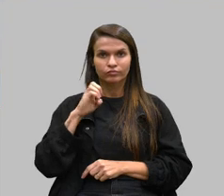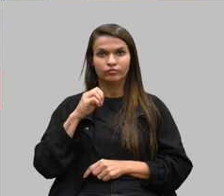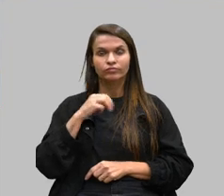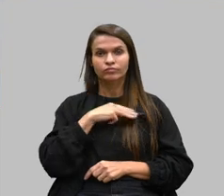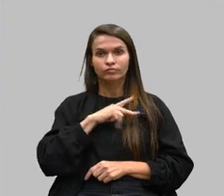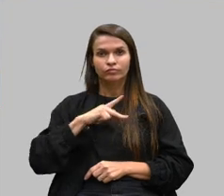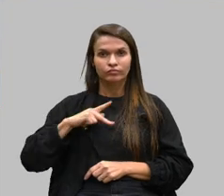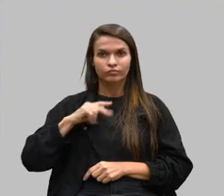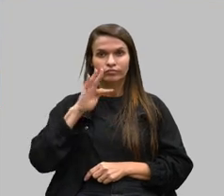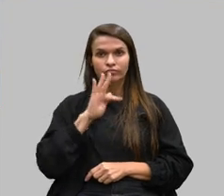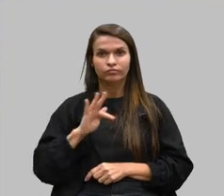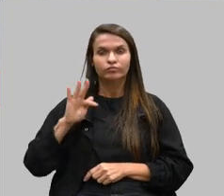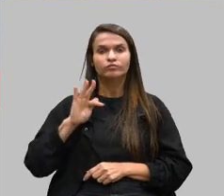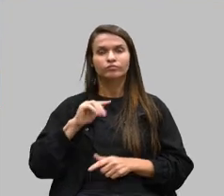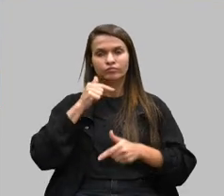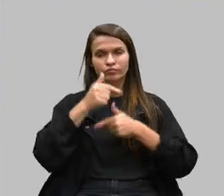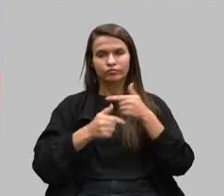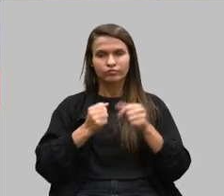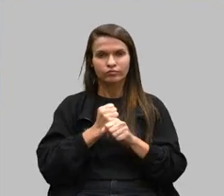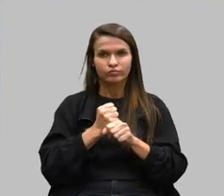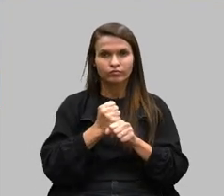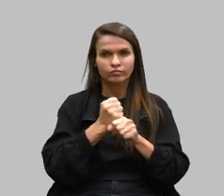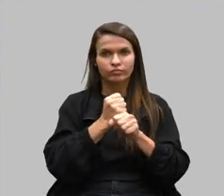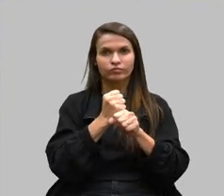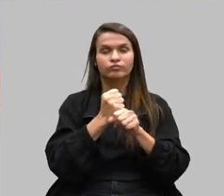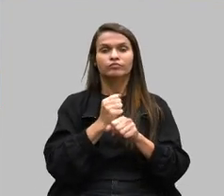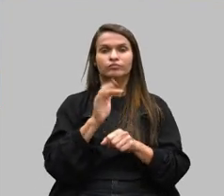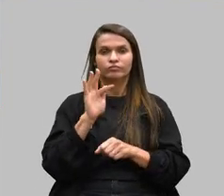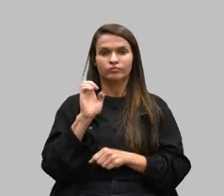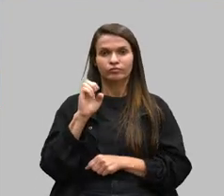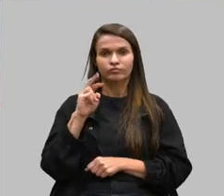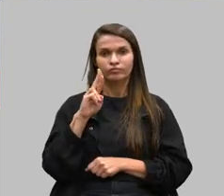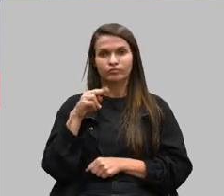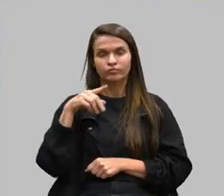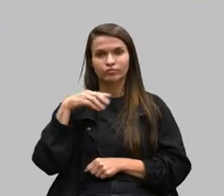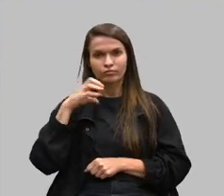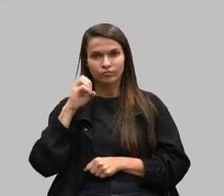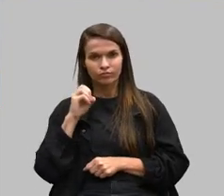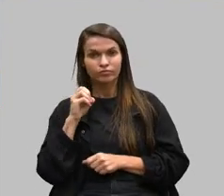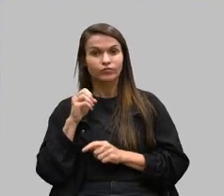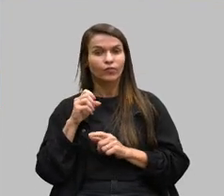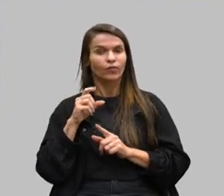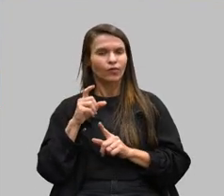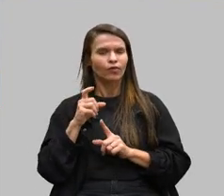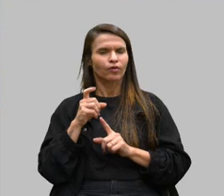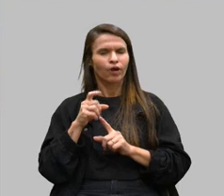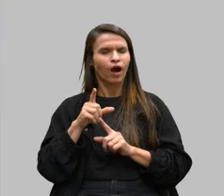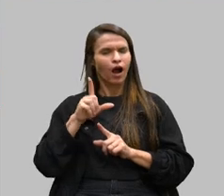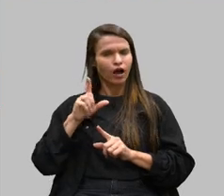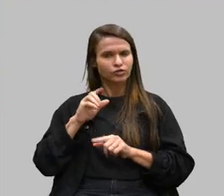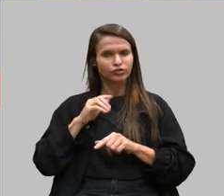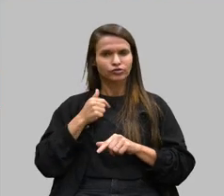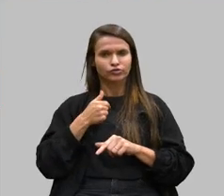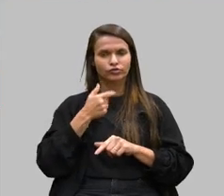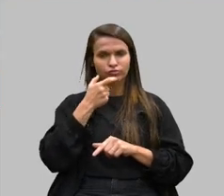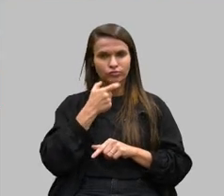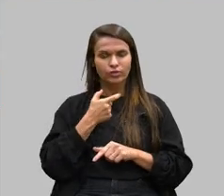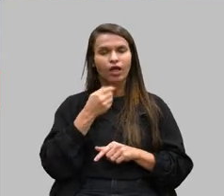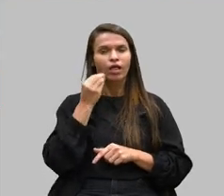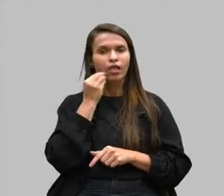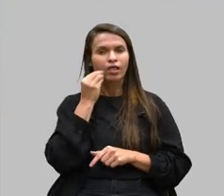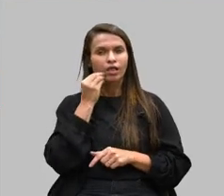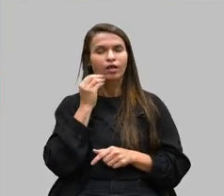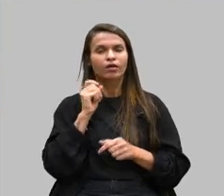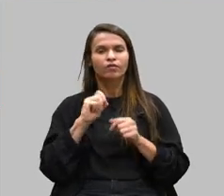Federal tem atuado há vários anos o Dr Dr Fernando me precedeu eh eh fazendo eh tentando fazer a